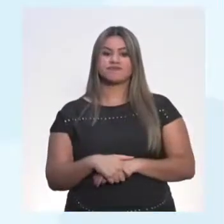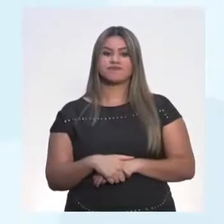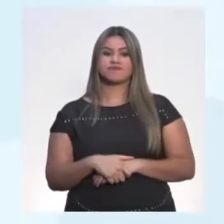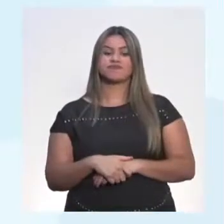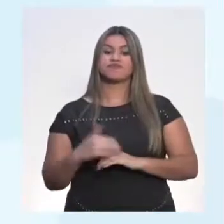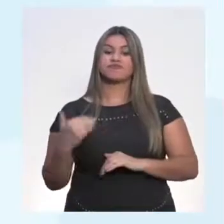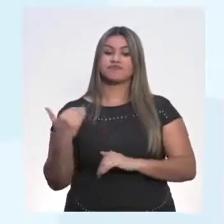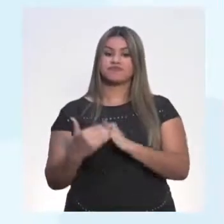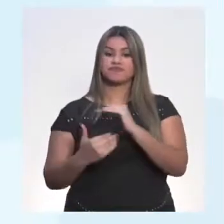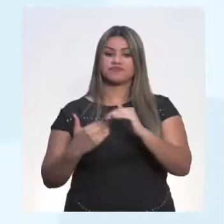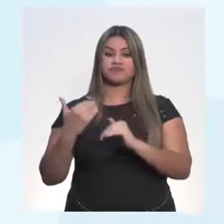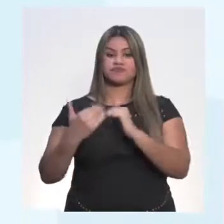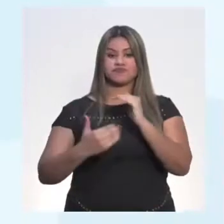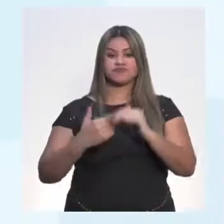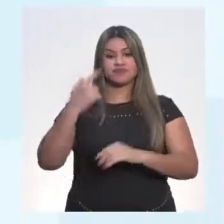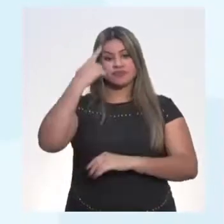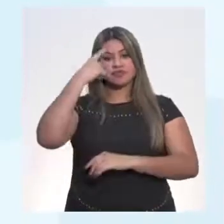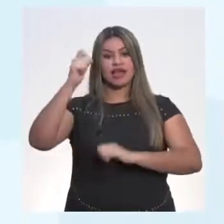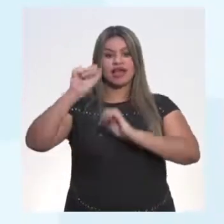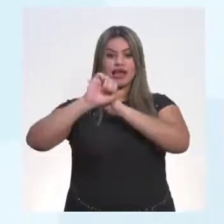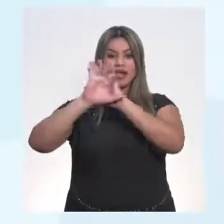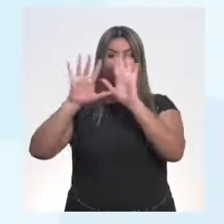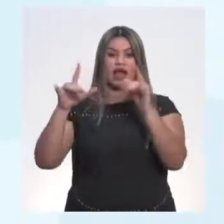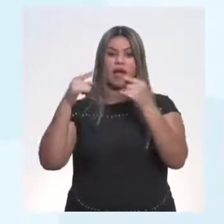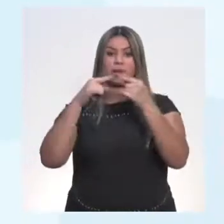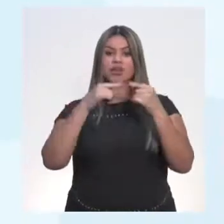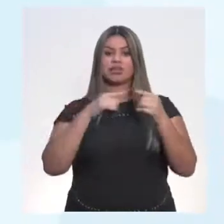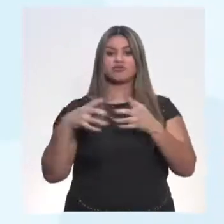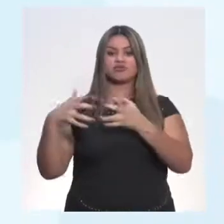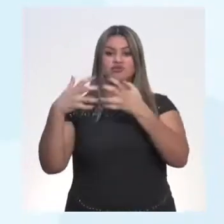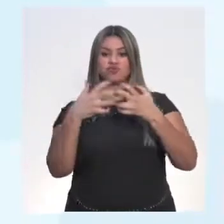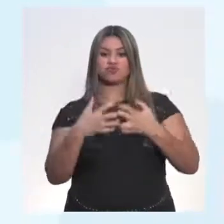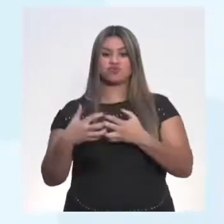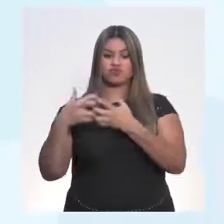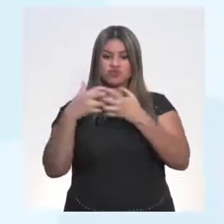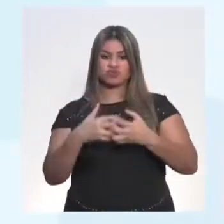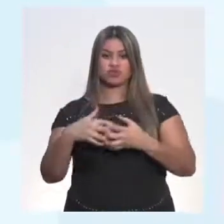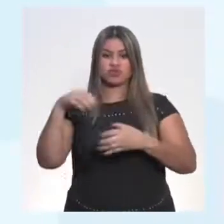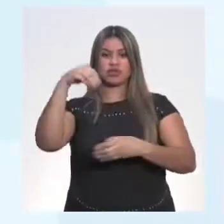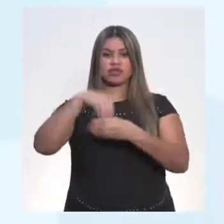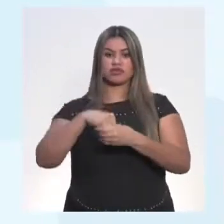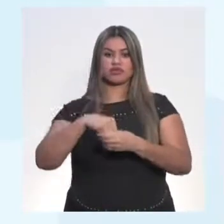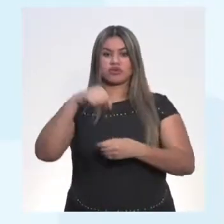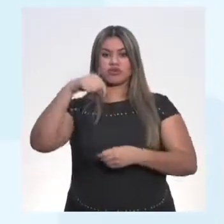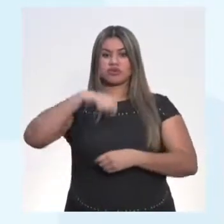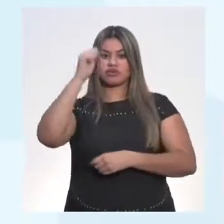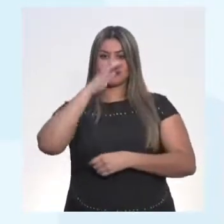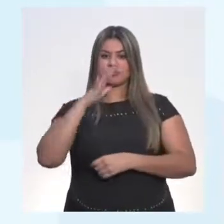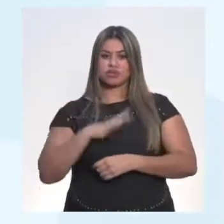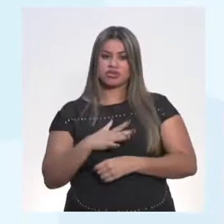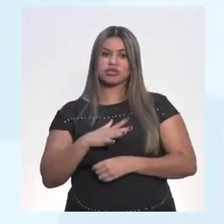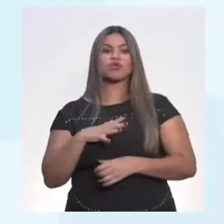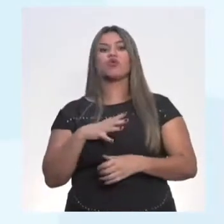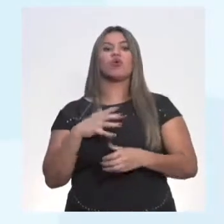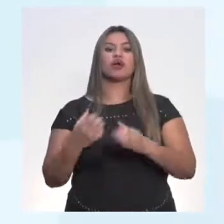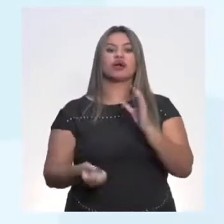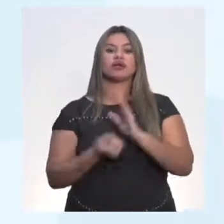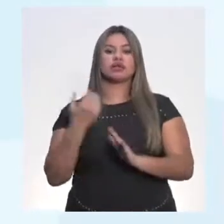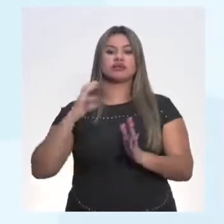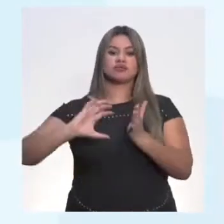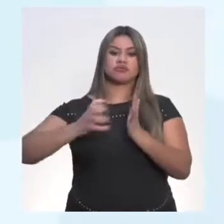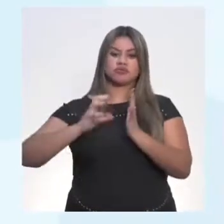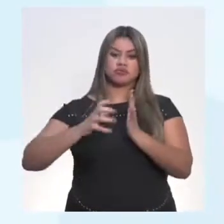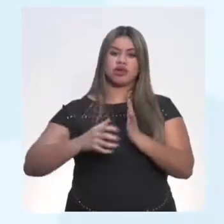nós e sobre o funcionamento das eleições no Brasil a formação dos partidos a